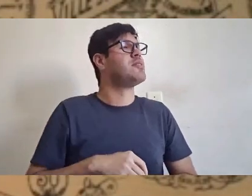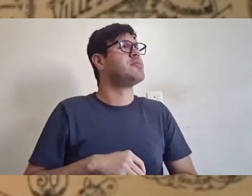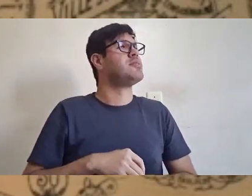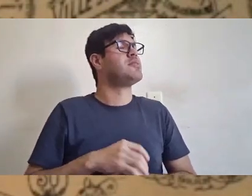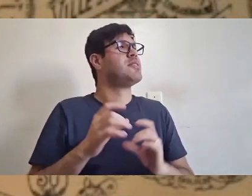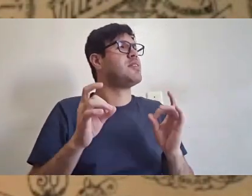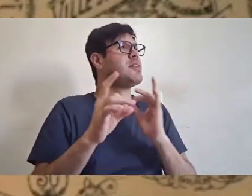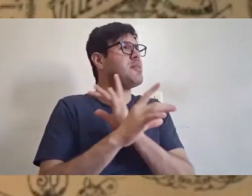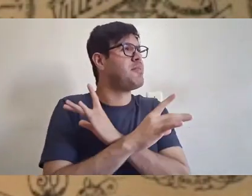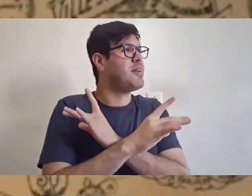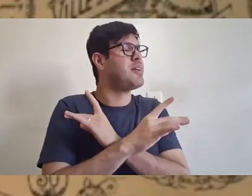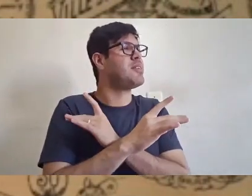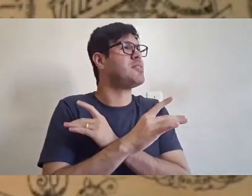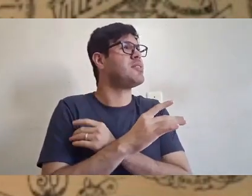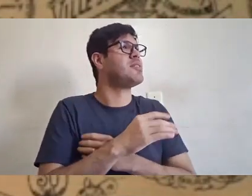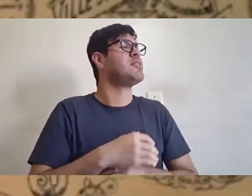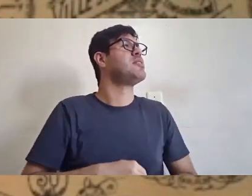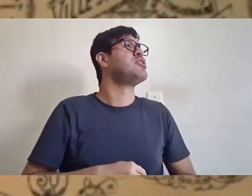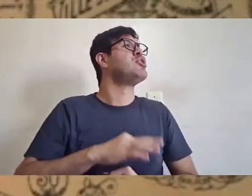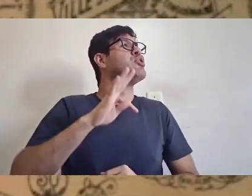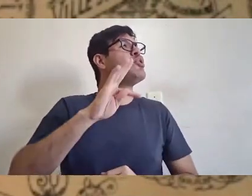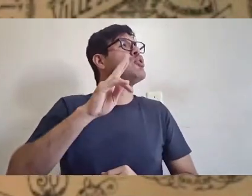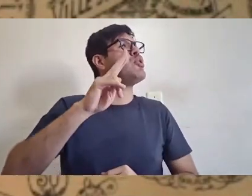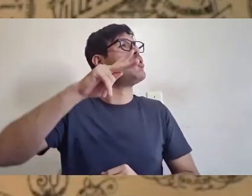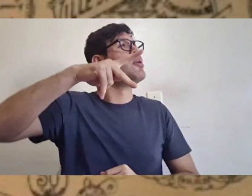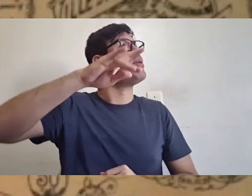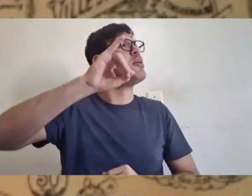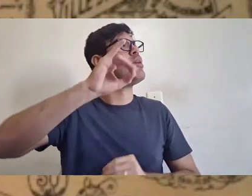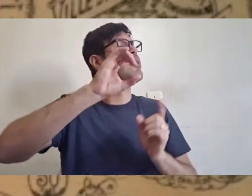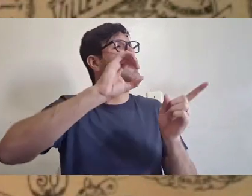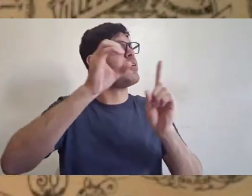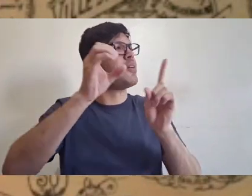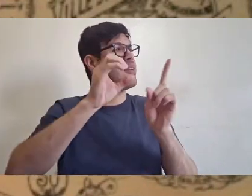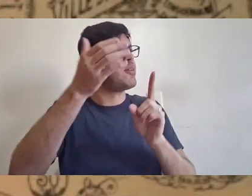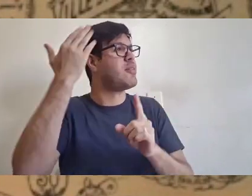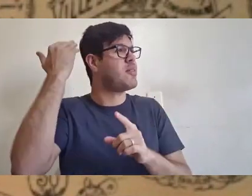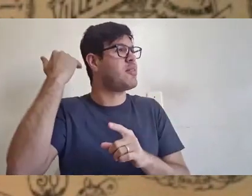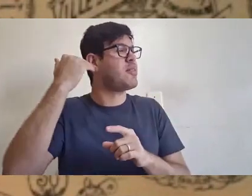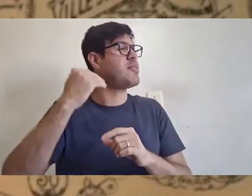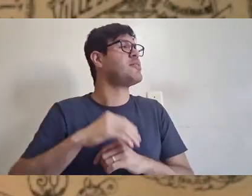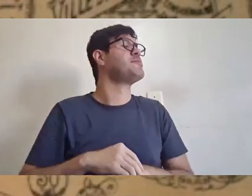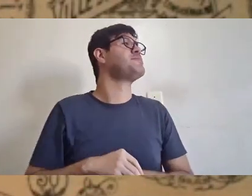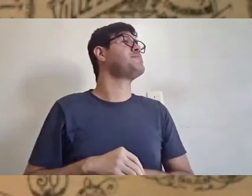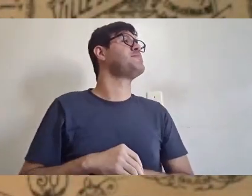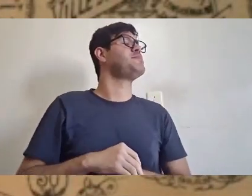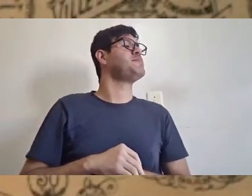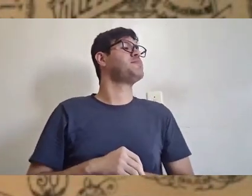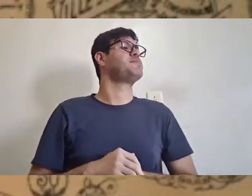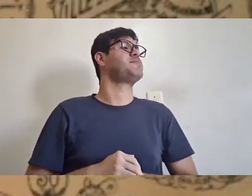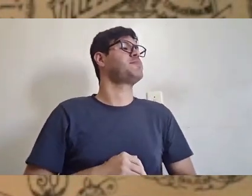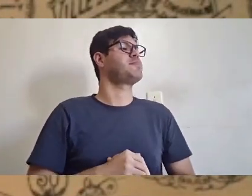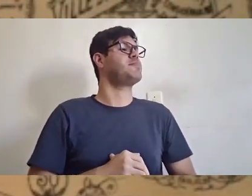Rádio Tupi, que era famosíssima, né? Era do grupo do Chateaubriand.